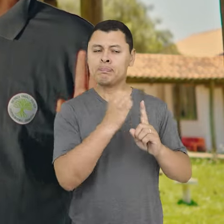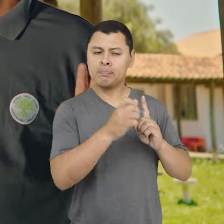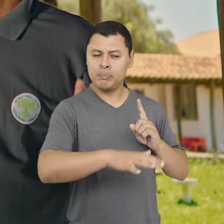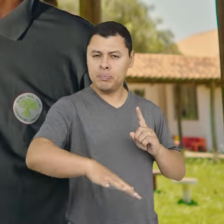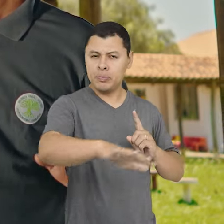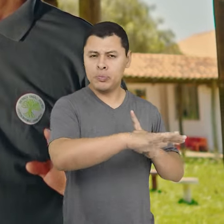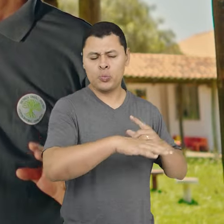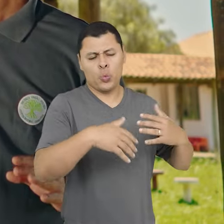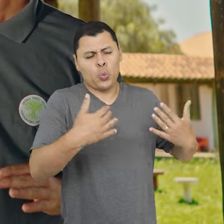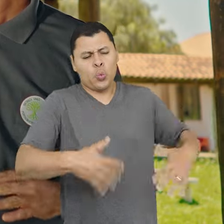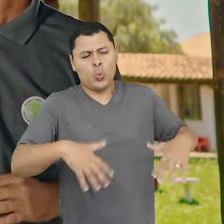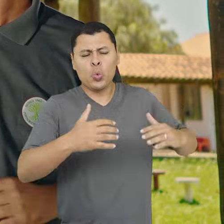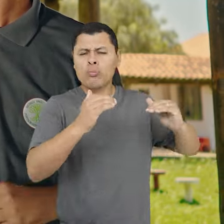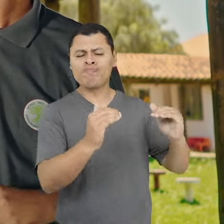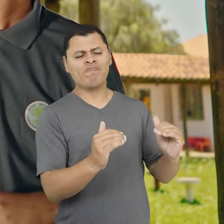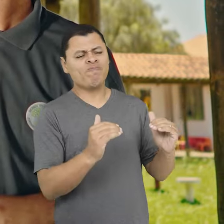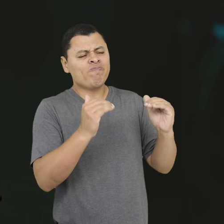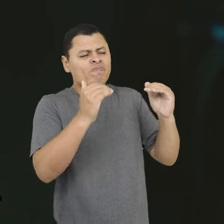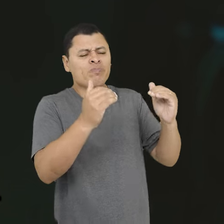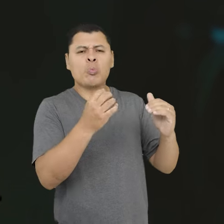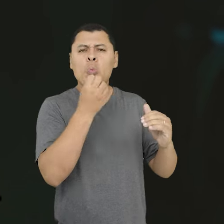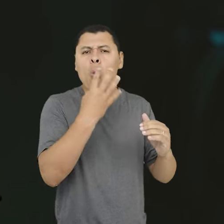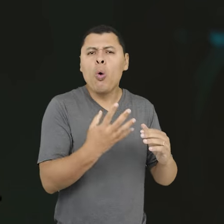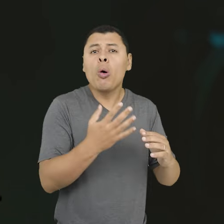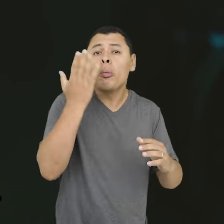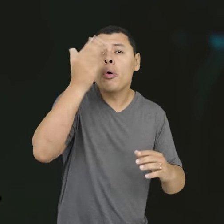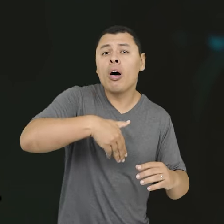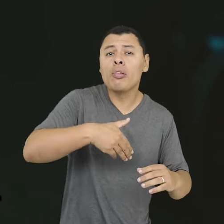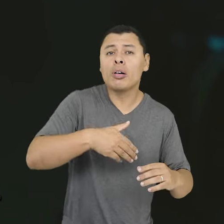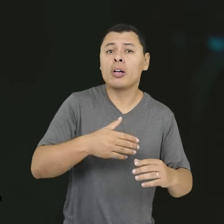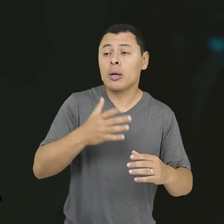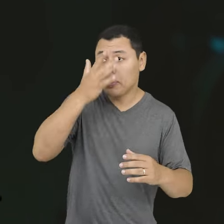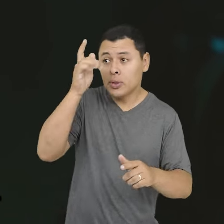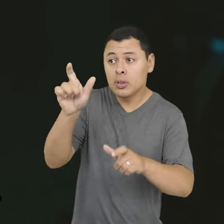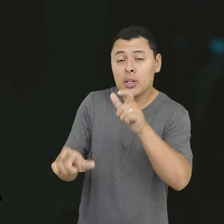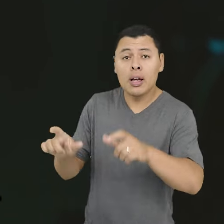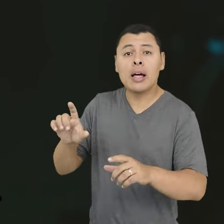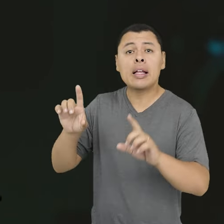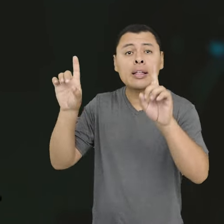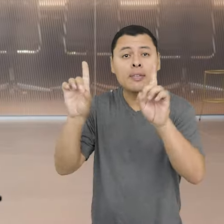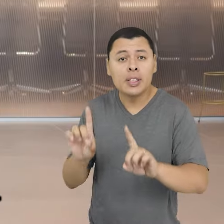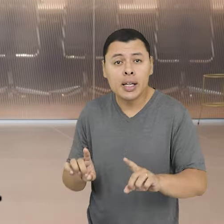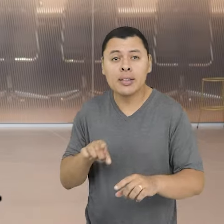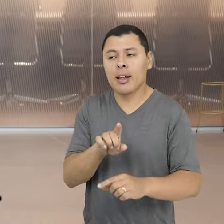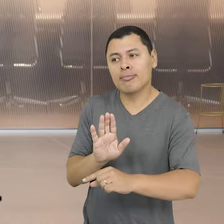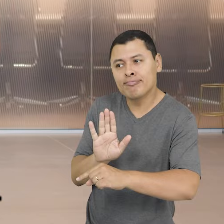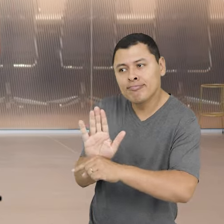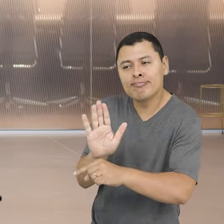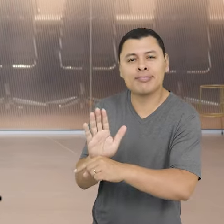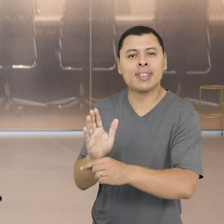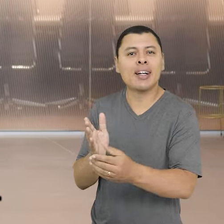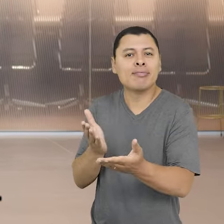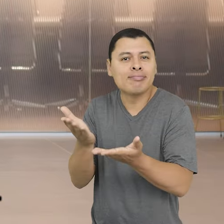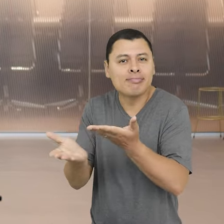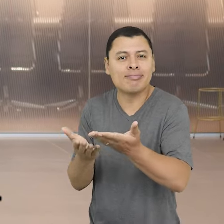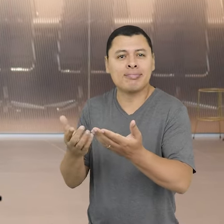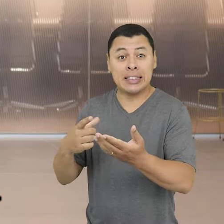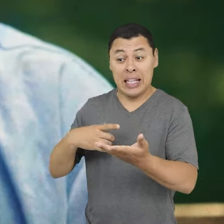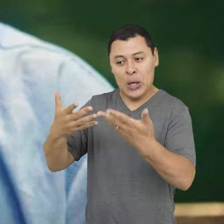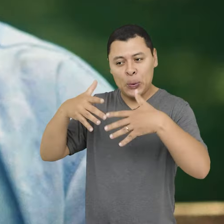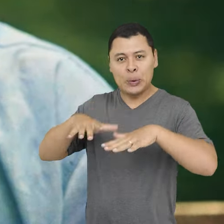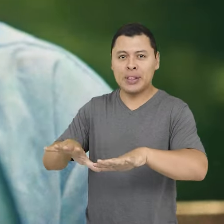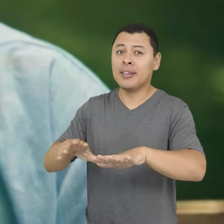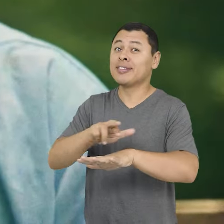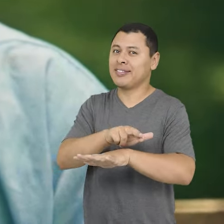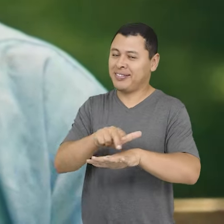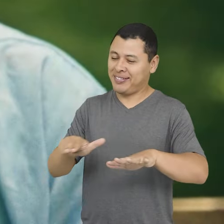A verdadeira grandeza de uma sociedade está na forma como ela acolhe a diversidade e promove a inclusão.